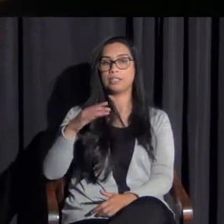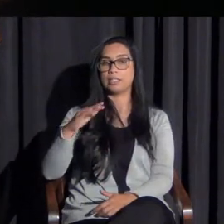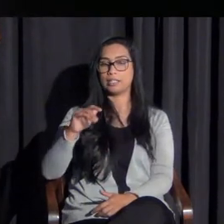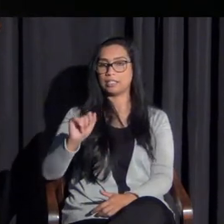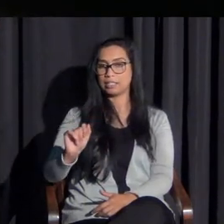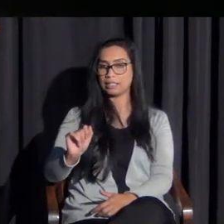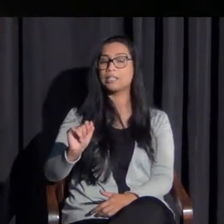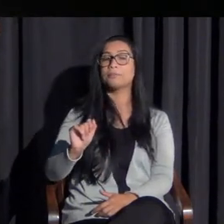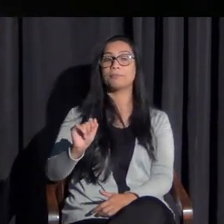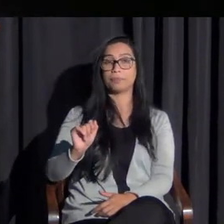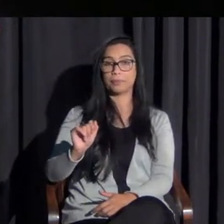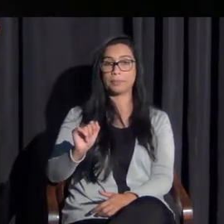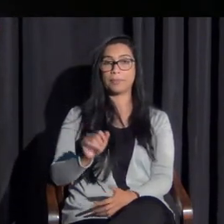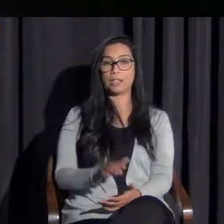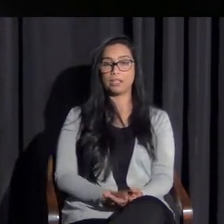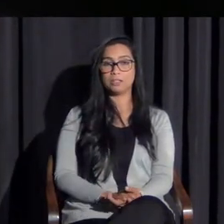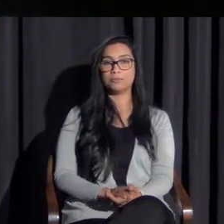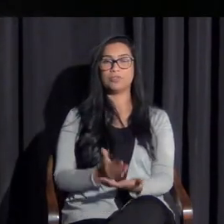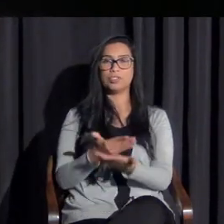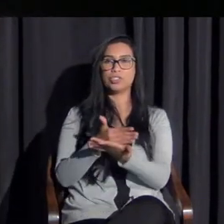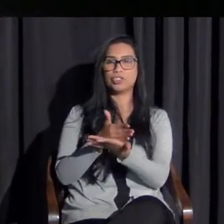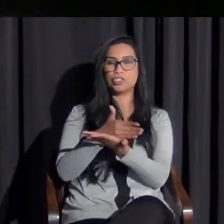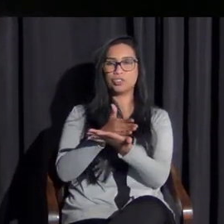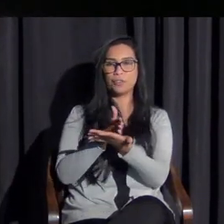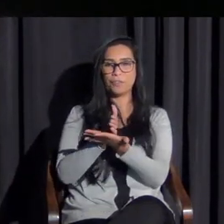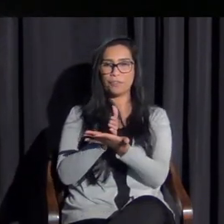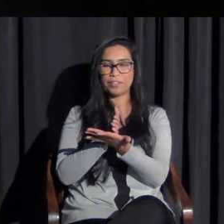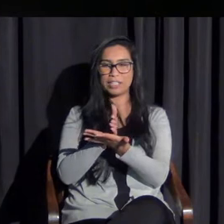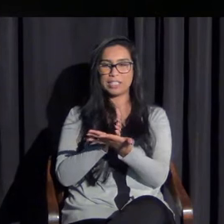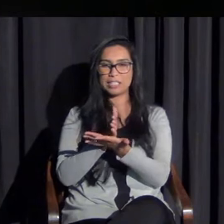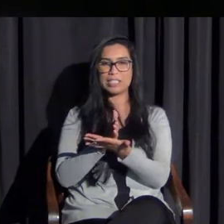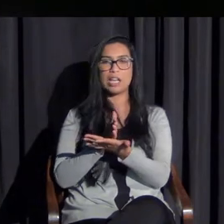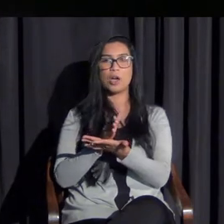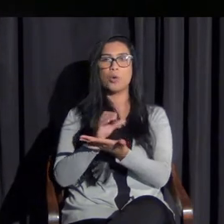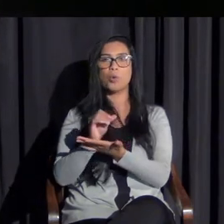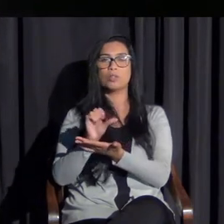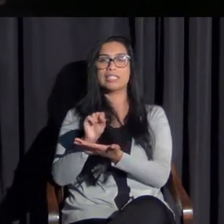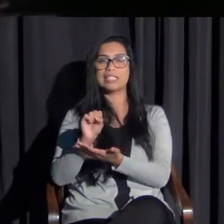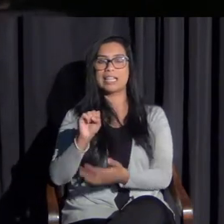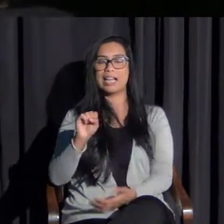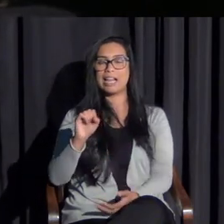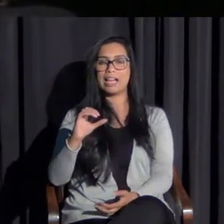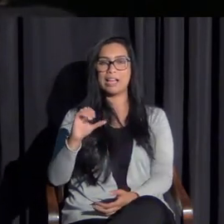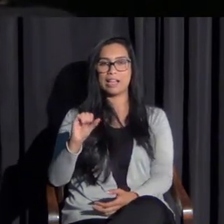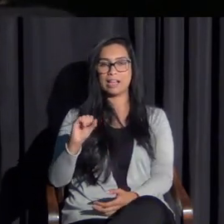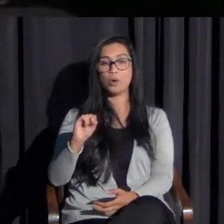verdade, divisa com Osasco e os bairros de Pirituba, Perus. Né?